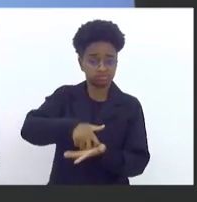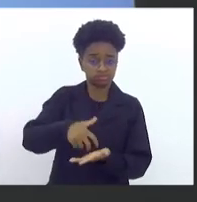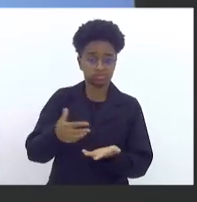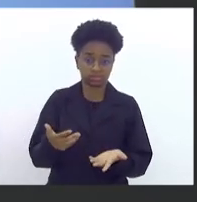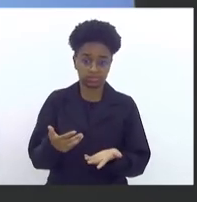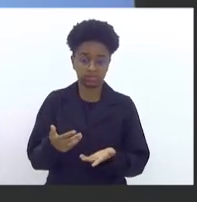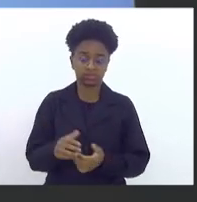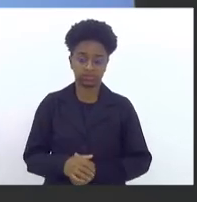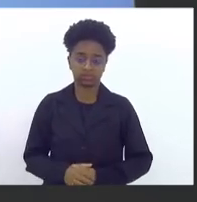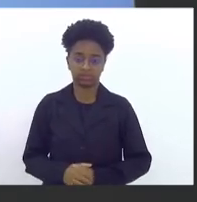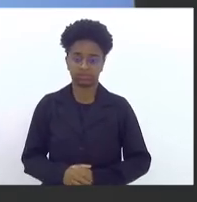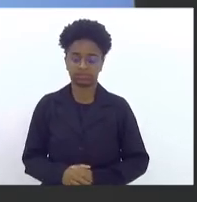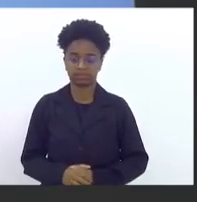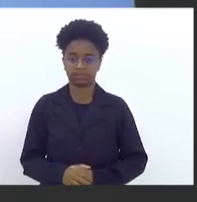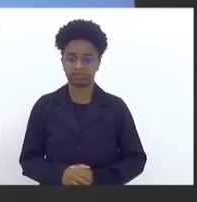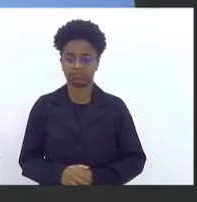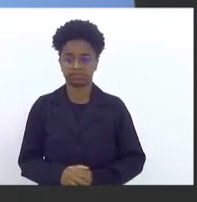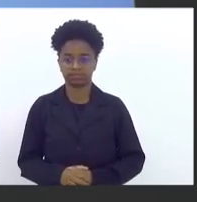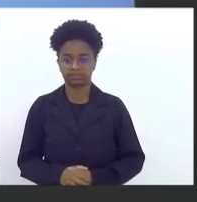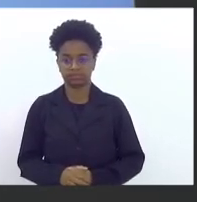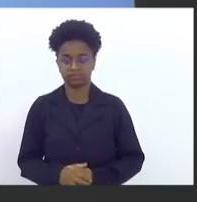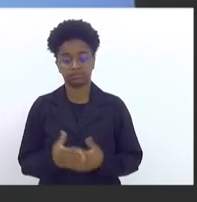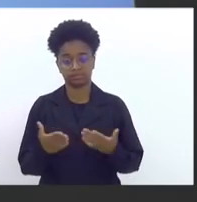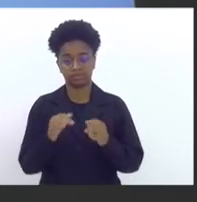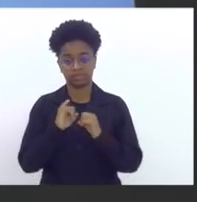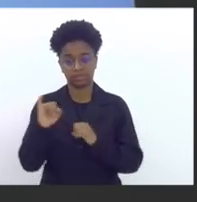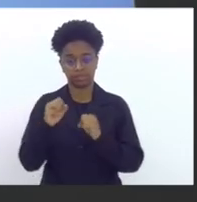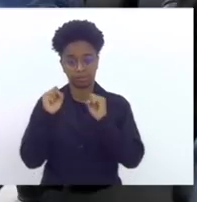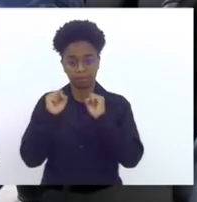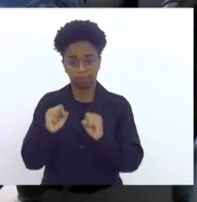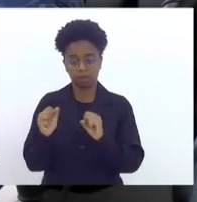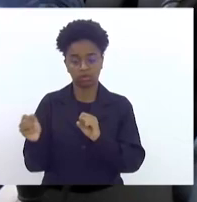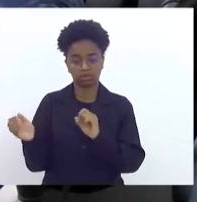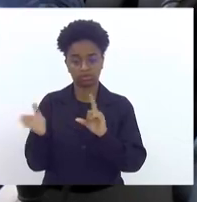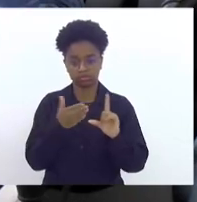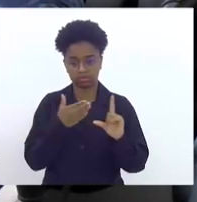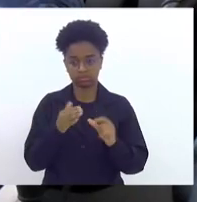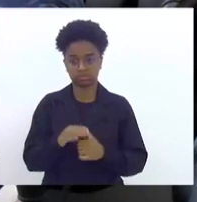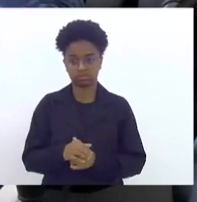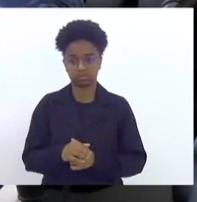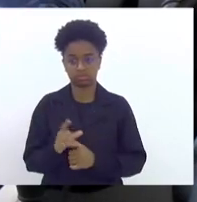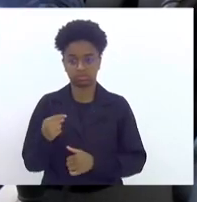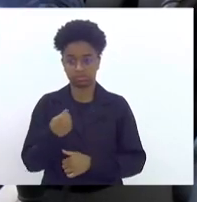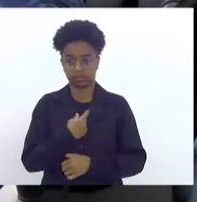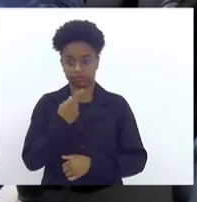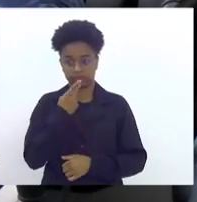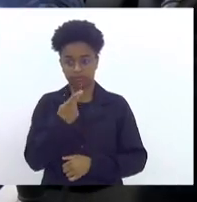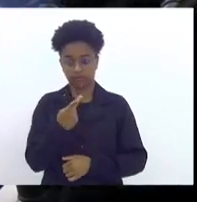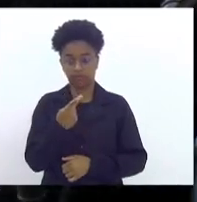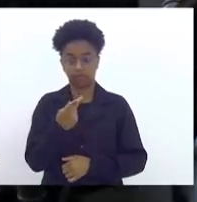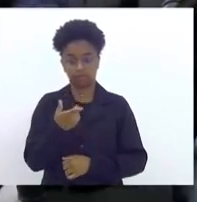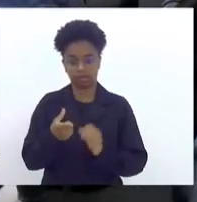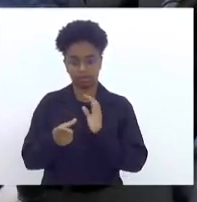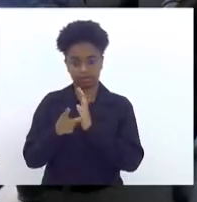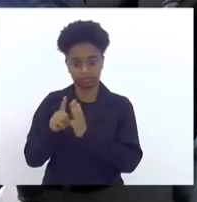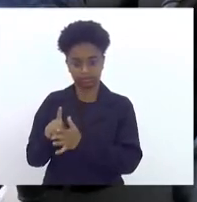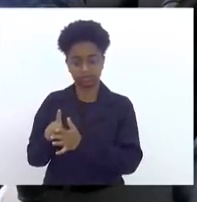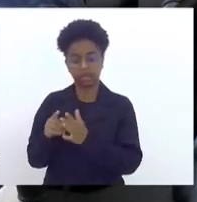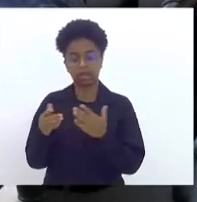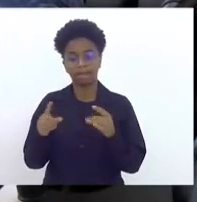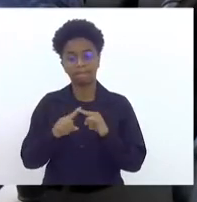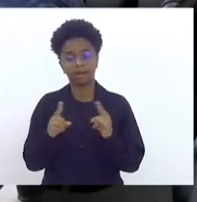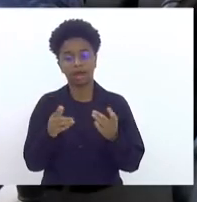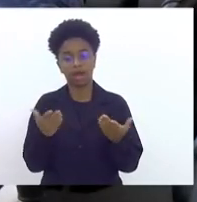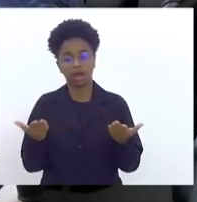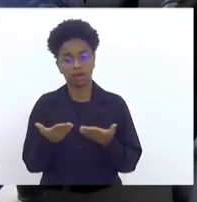de inclusive se você puder passar o próximo slide é que a gente tava falando bastante né agora tem